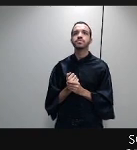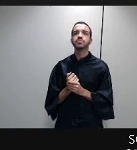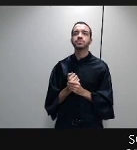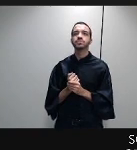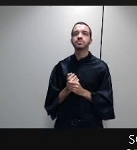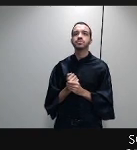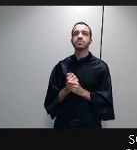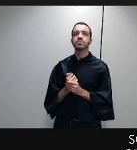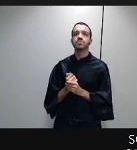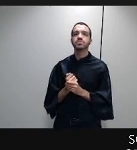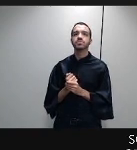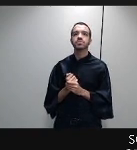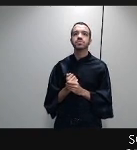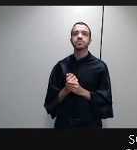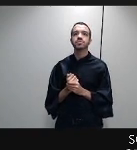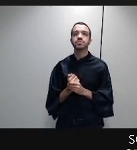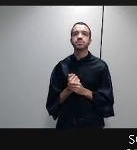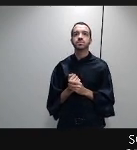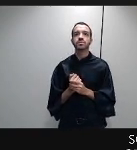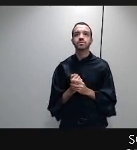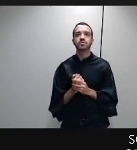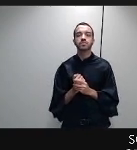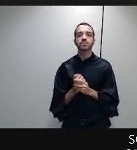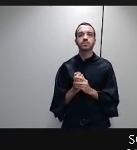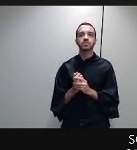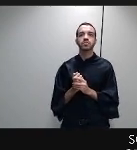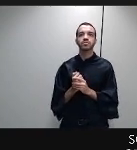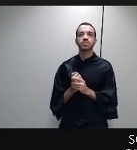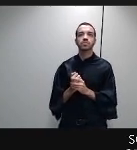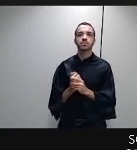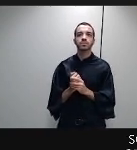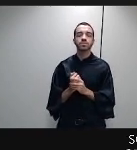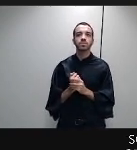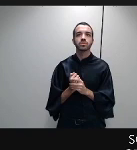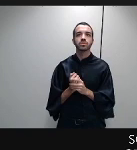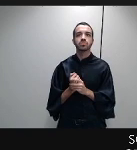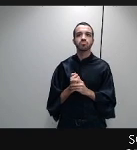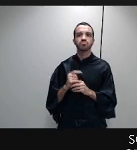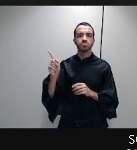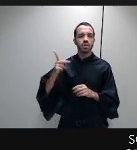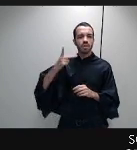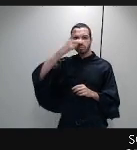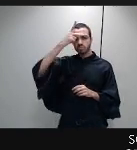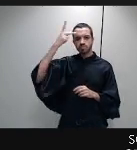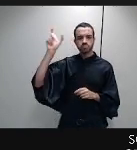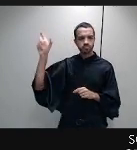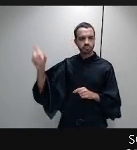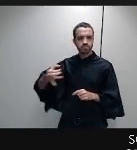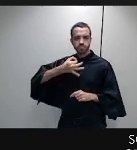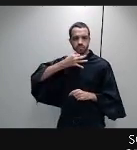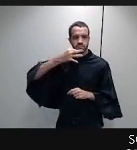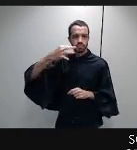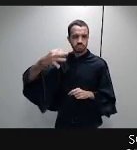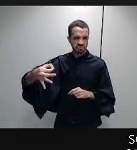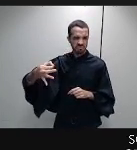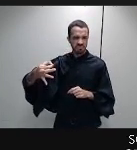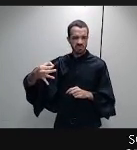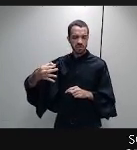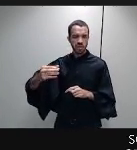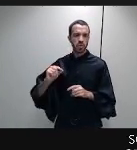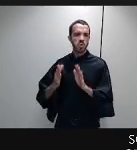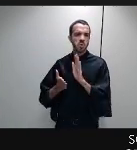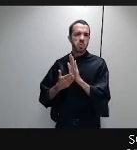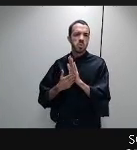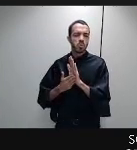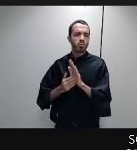respeito dessa matéria é e a parte está alegando aqui que teria ocorrido uma responsabilidade objetiva